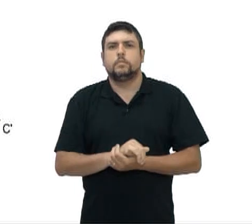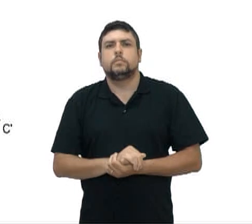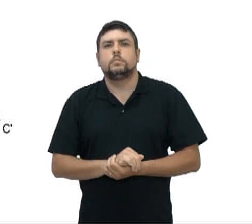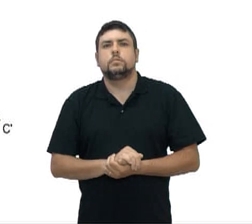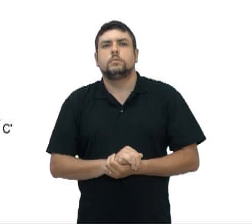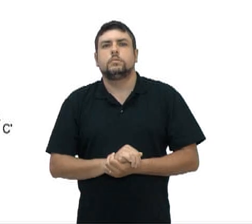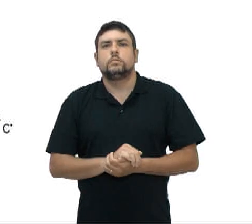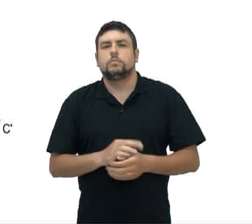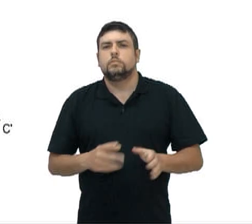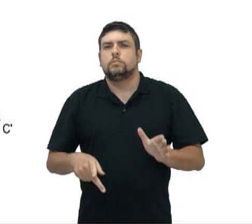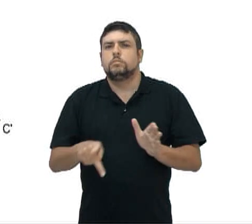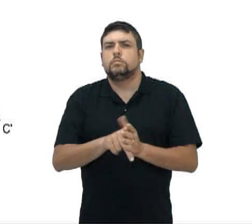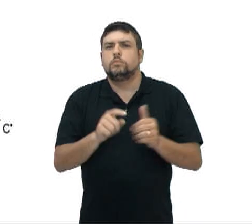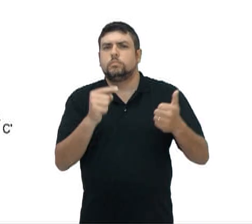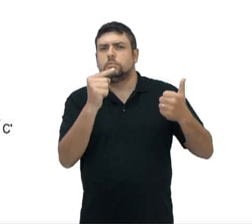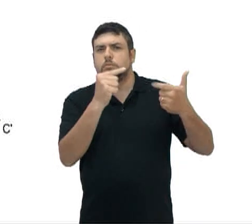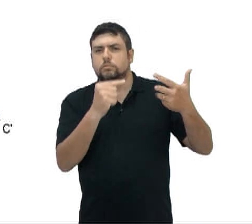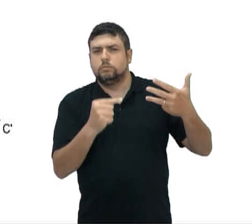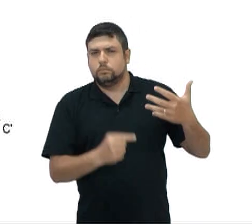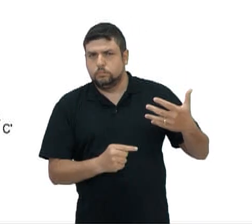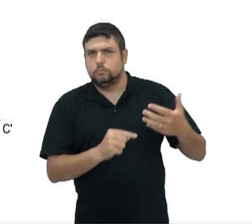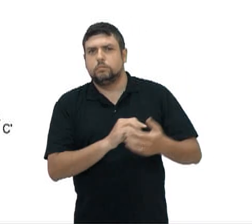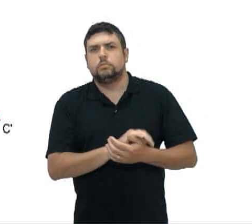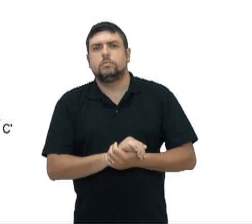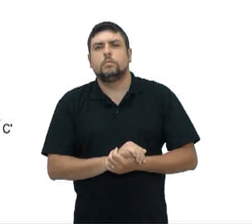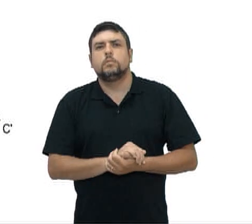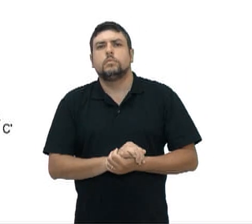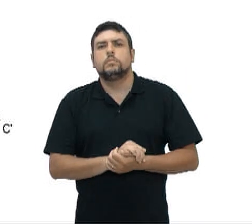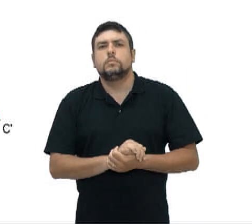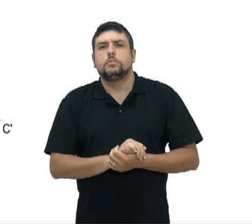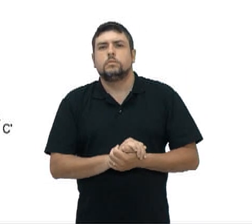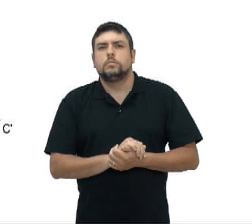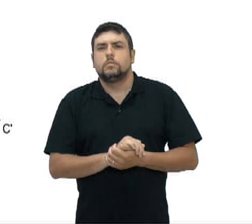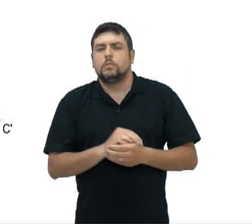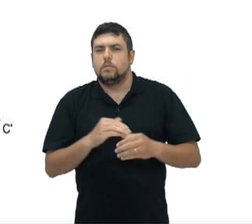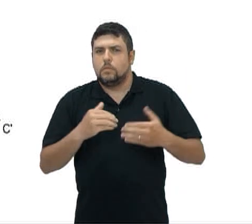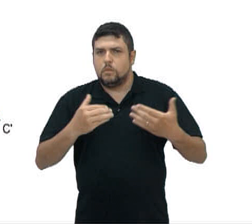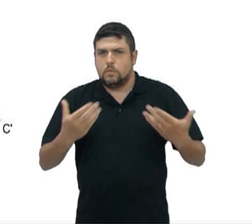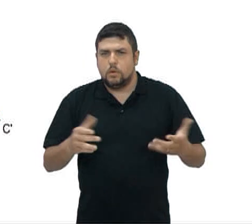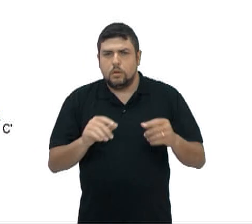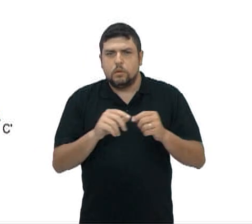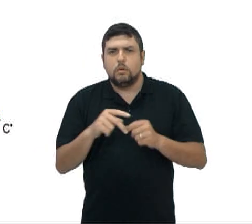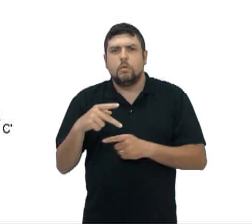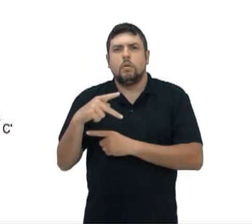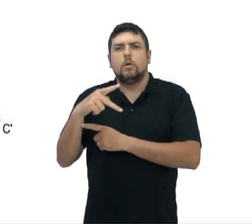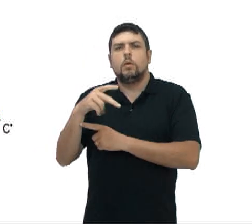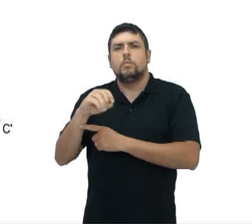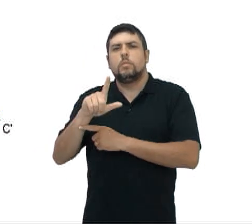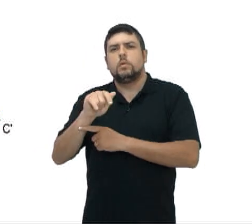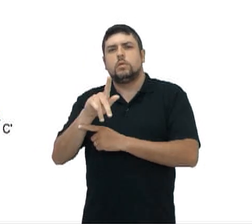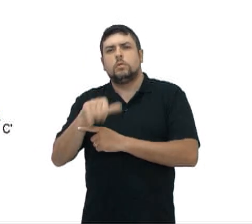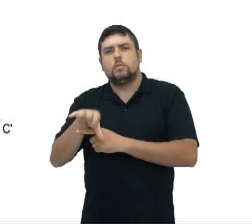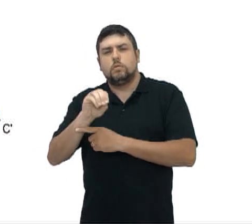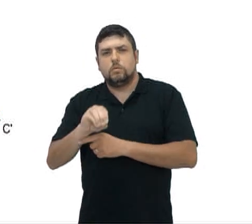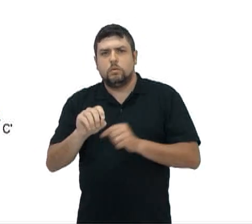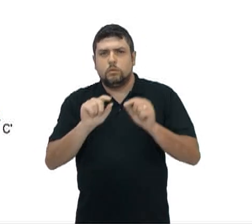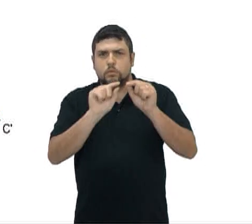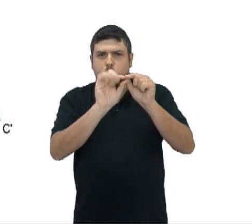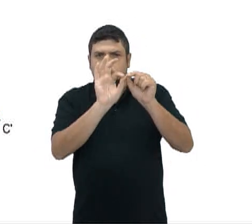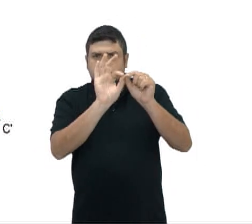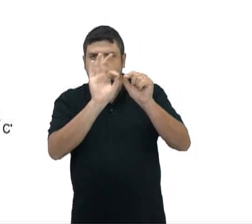Propriedade. 2 polígonos regulares que têm o mesmo número de lados são